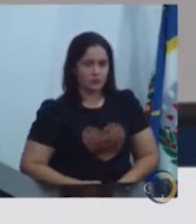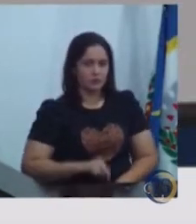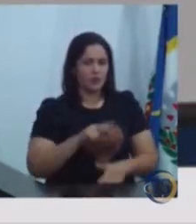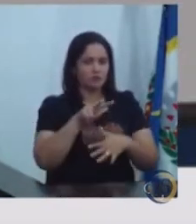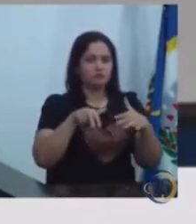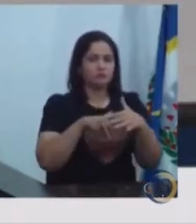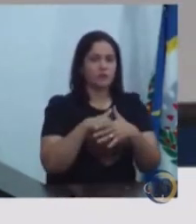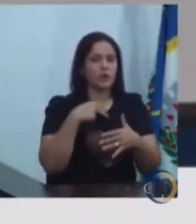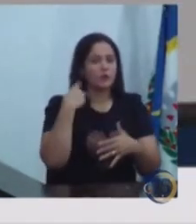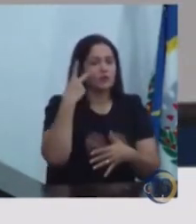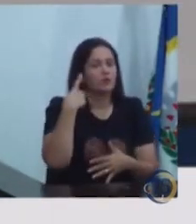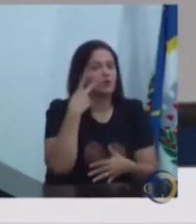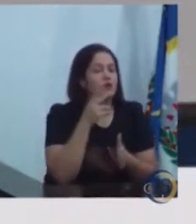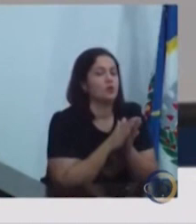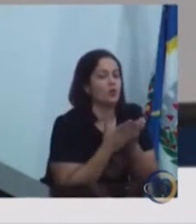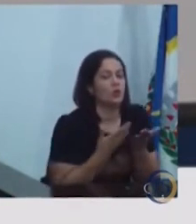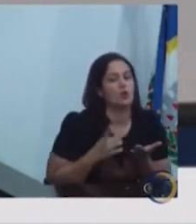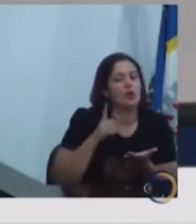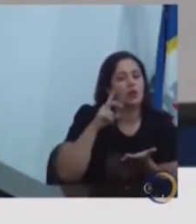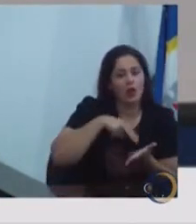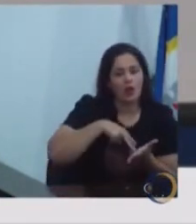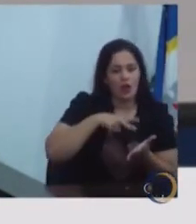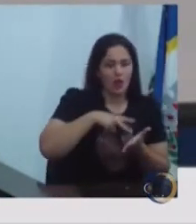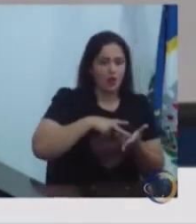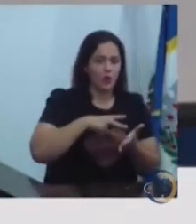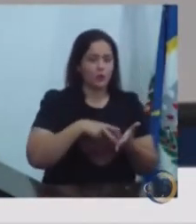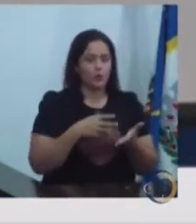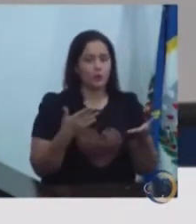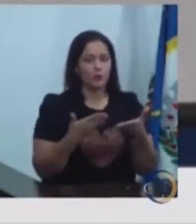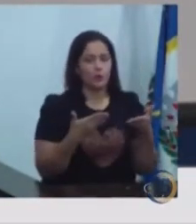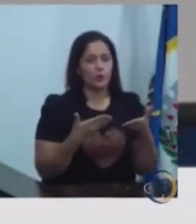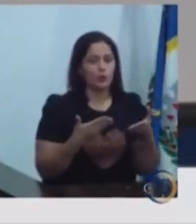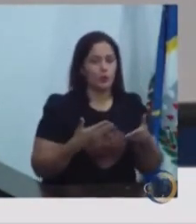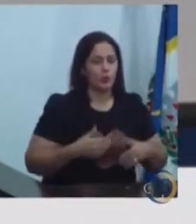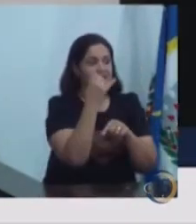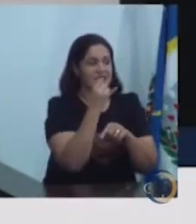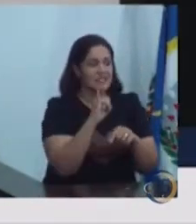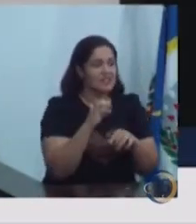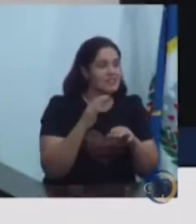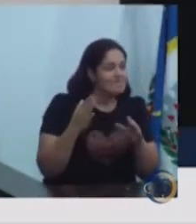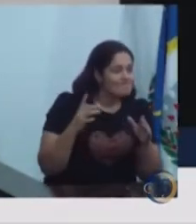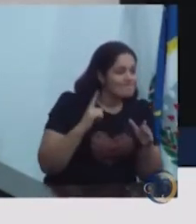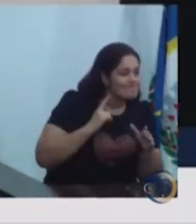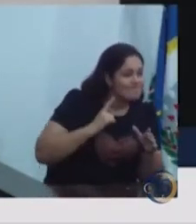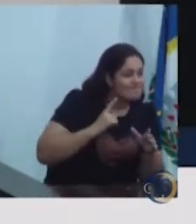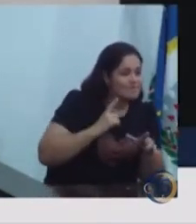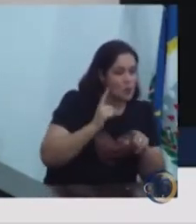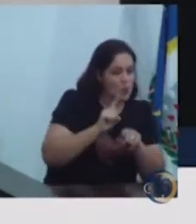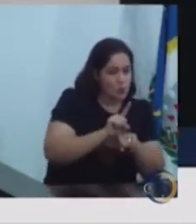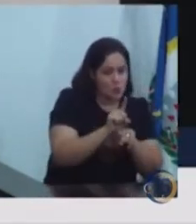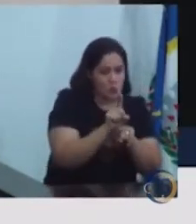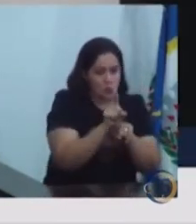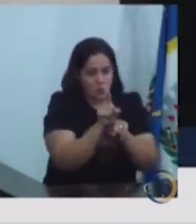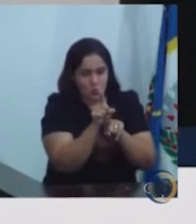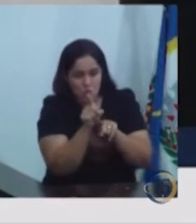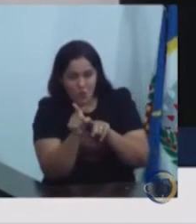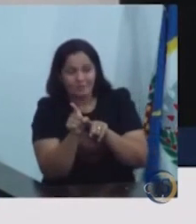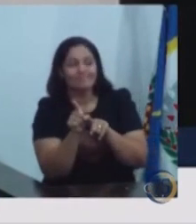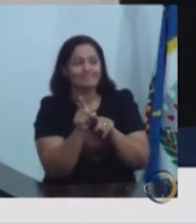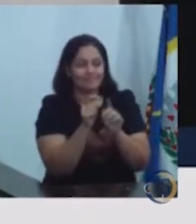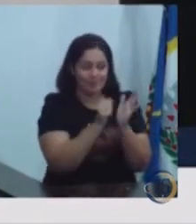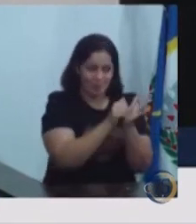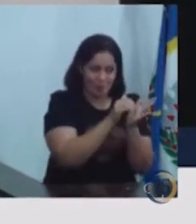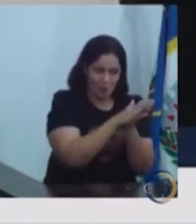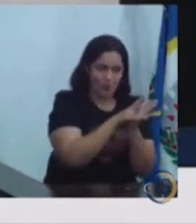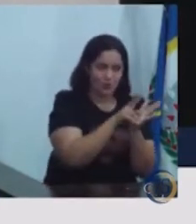de recesso do meio do ano. Todos os textos foram aprovados, incluindo o de autoria do vereador professor